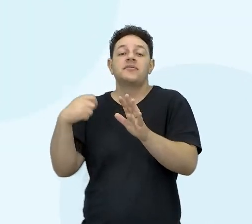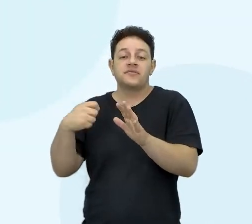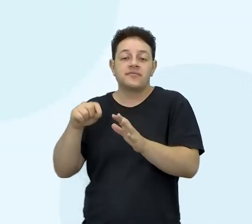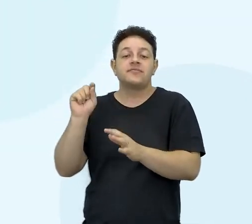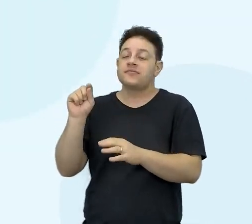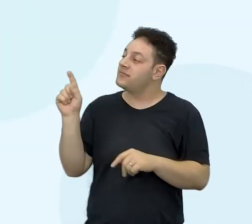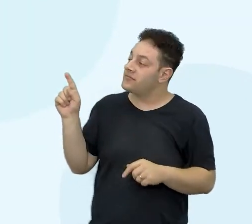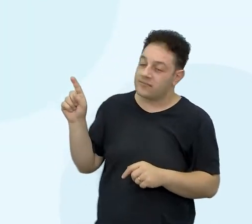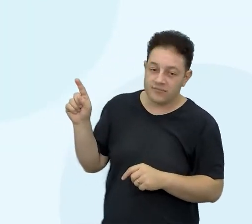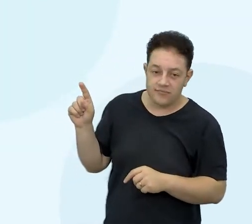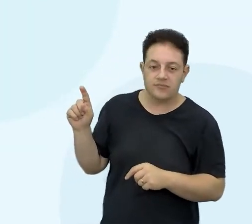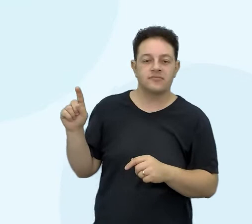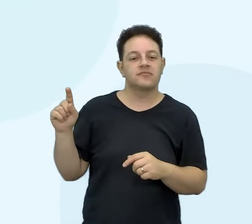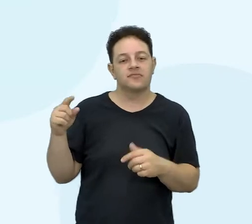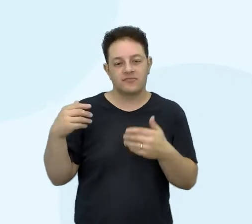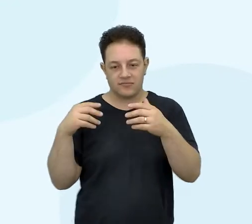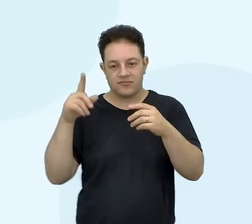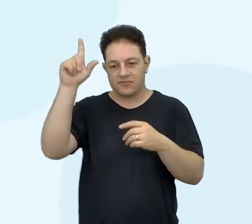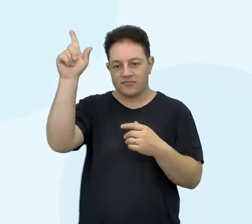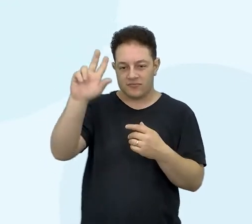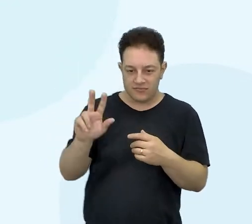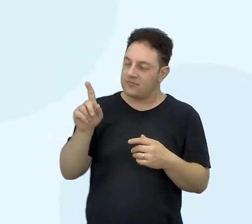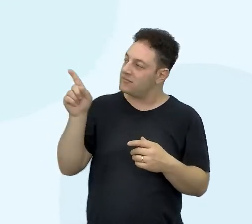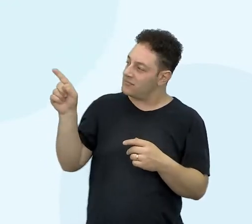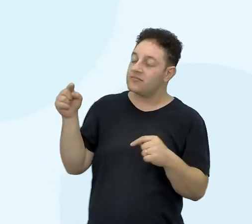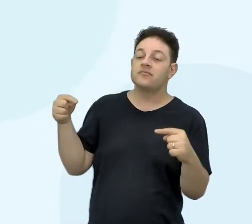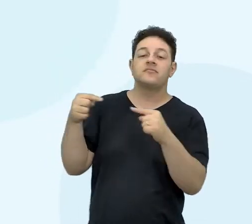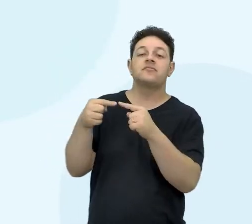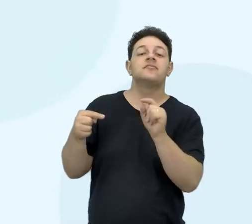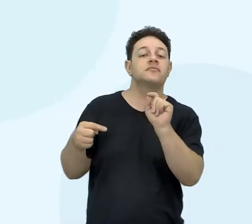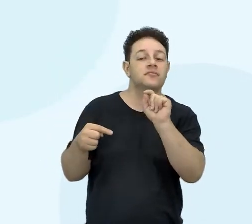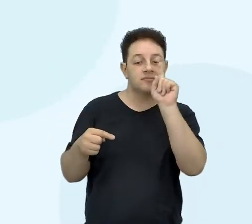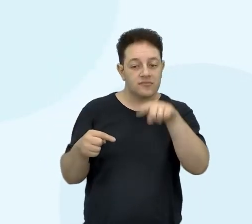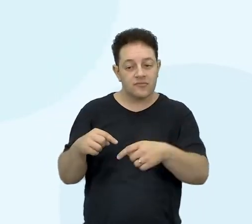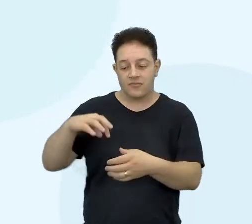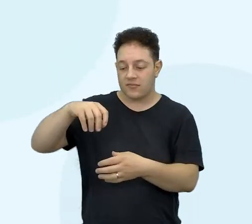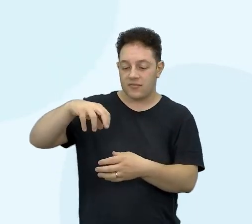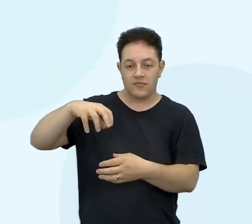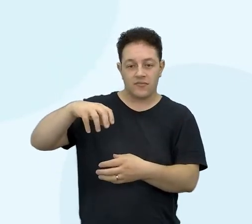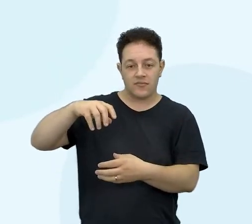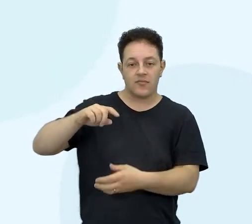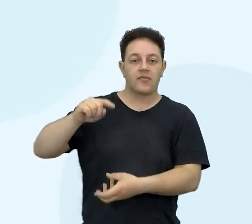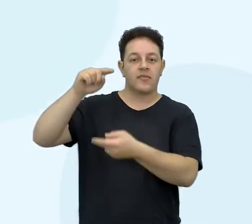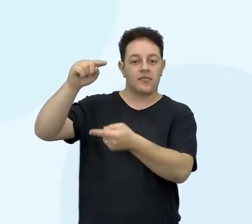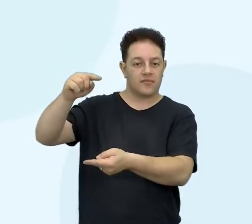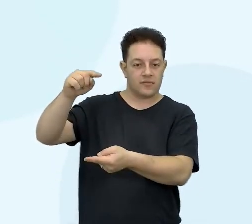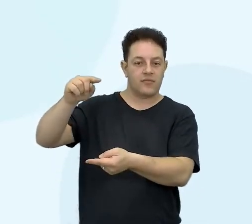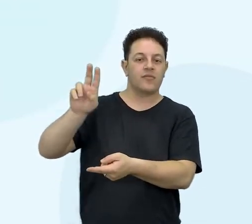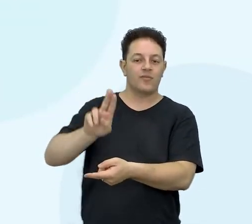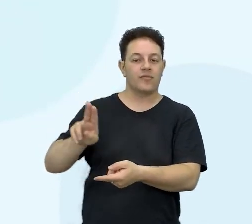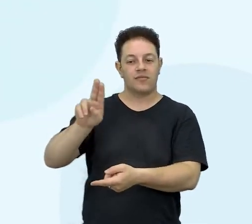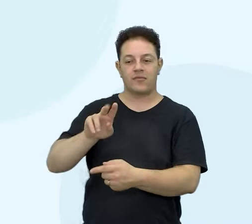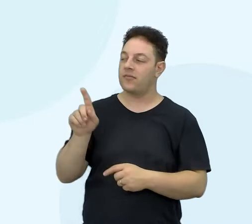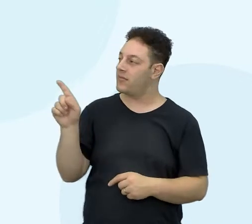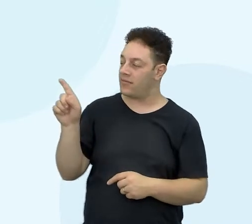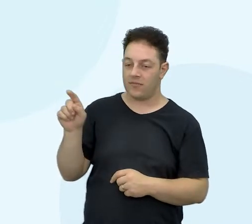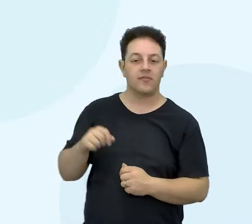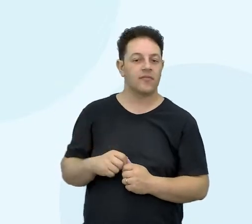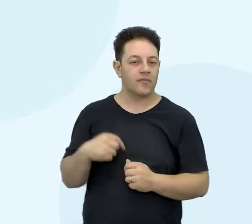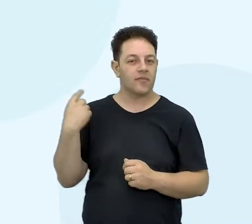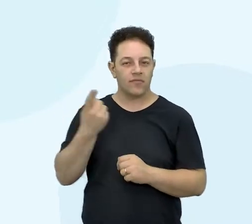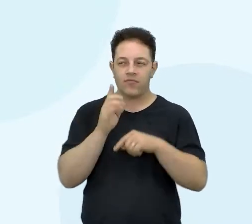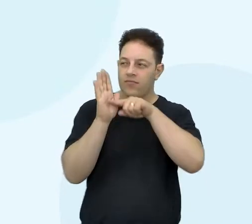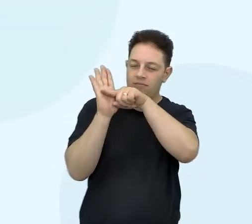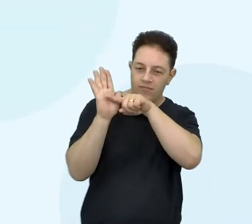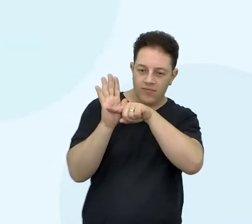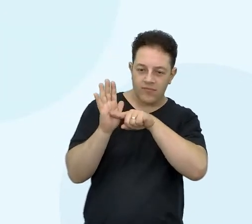condicionada, na verdade, a partir da luz, condicionada ao uso da nossa garrafa, né? Que a gente pesquisou